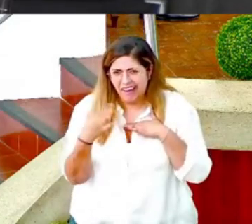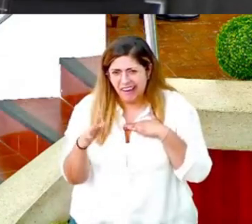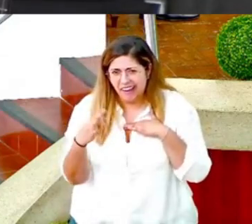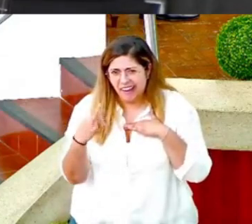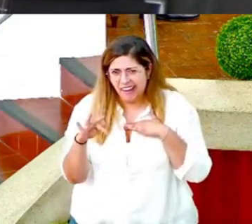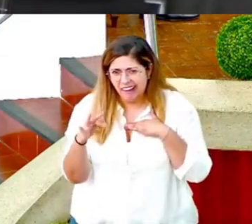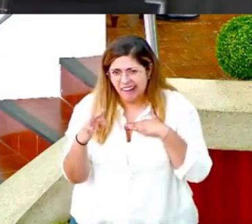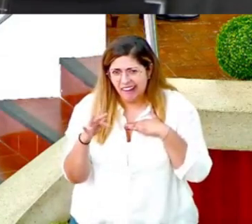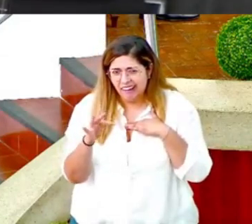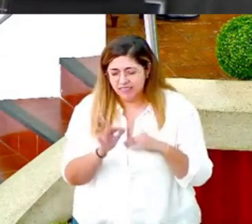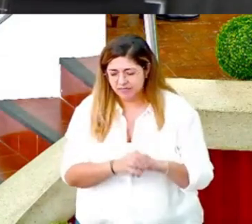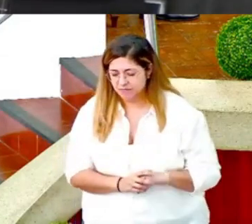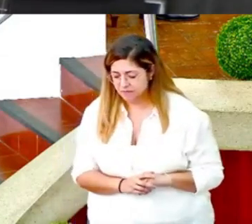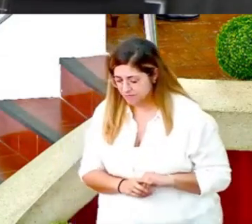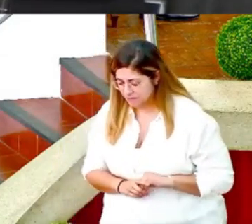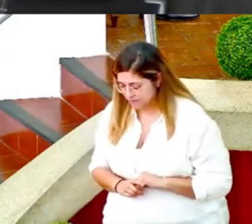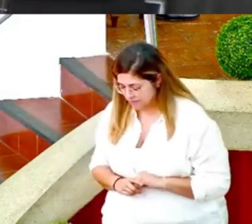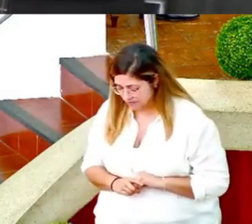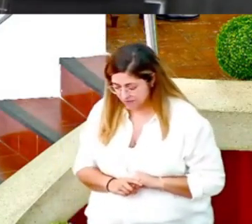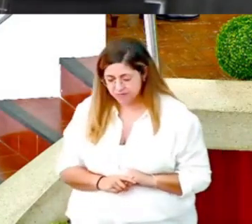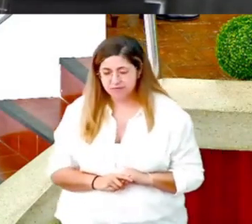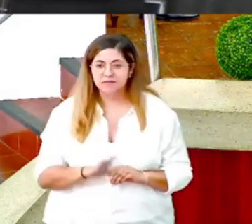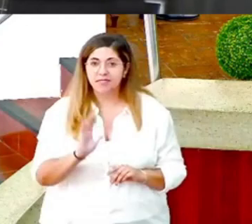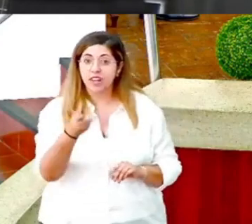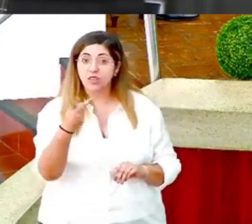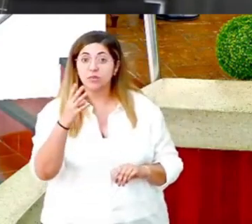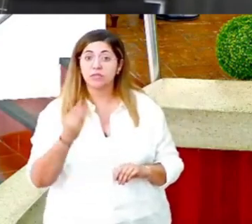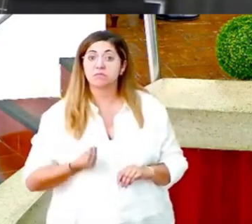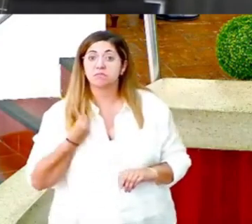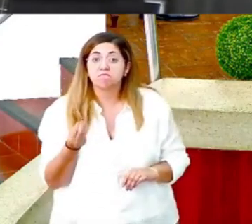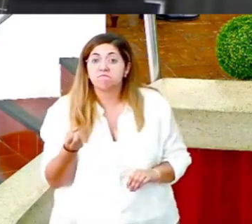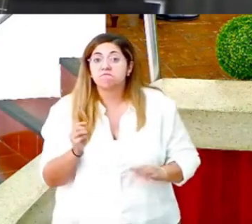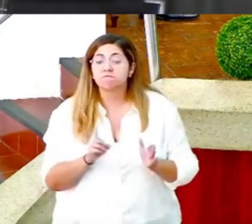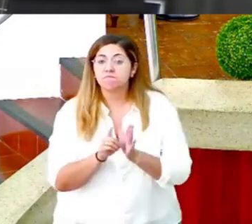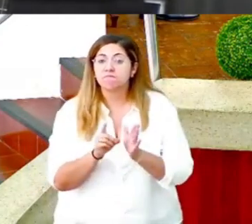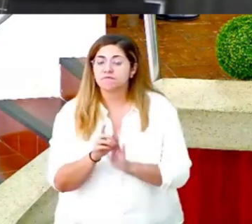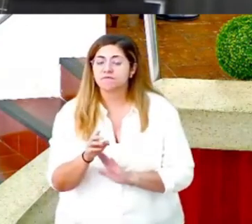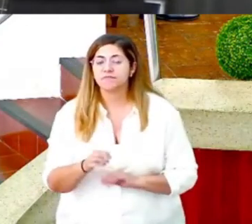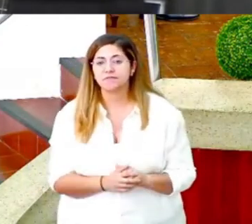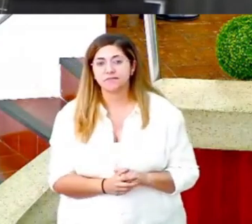nossa, essa pancada foi forte? Isso aconteceu com Josias.